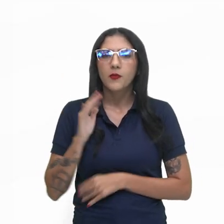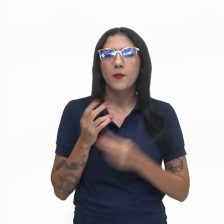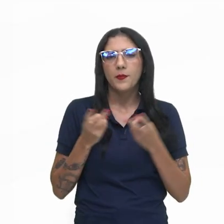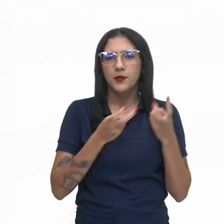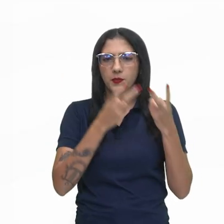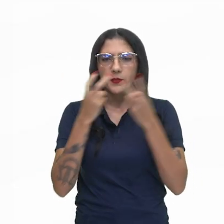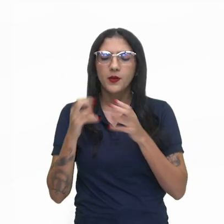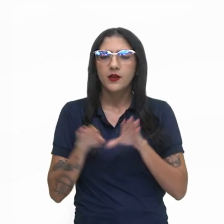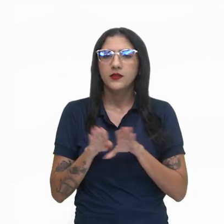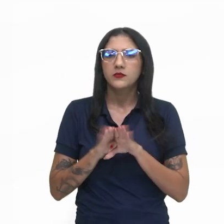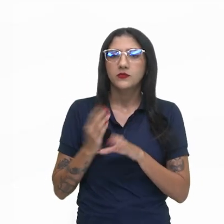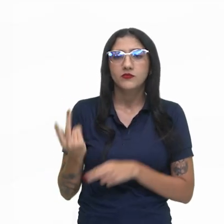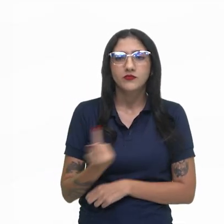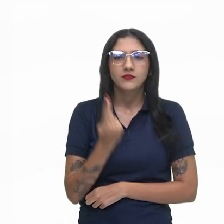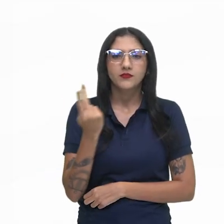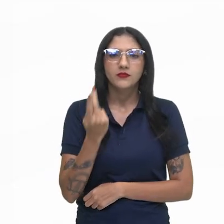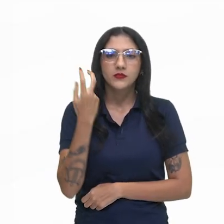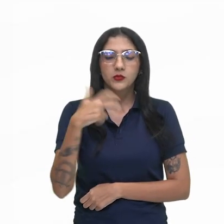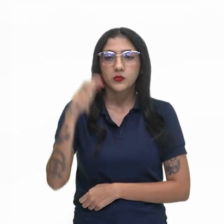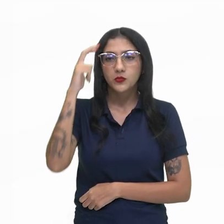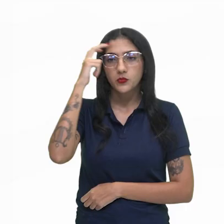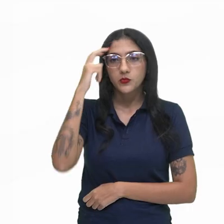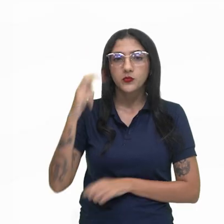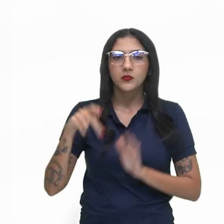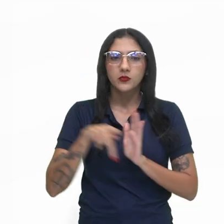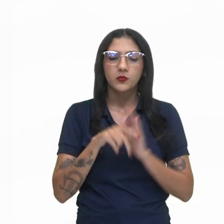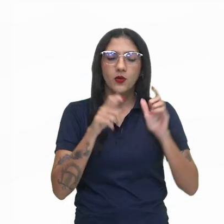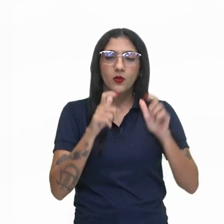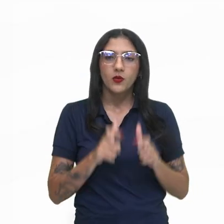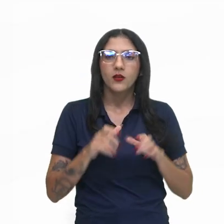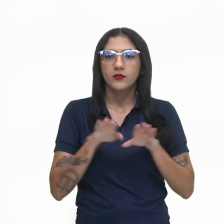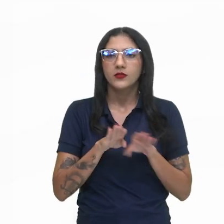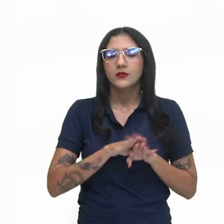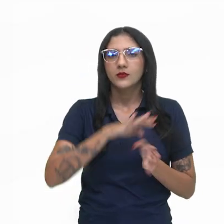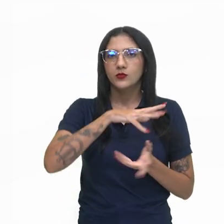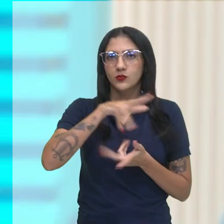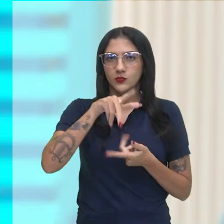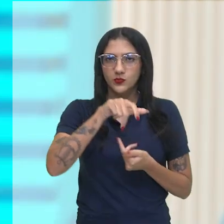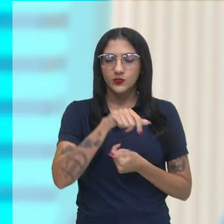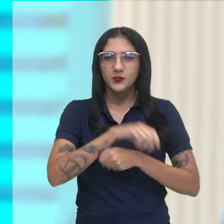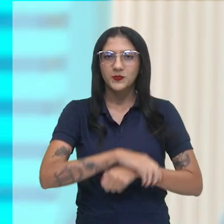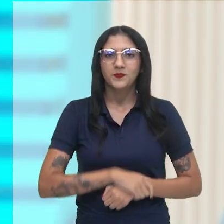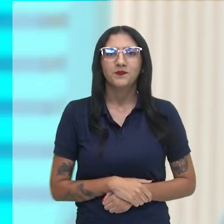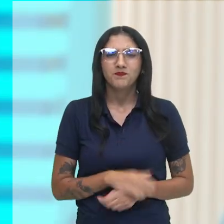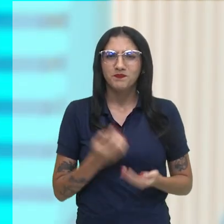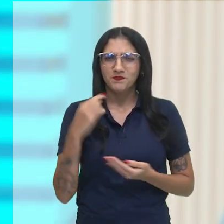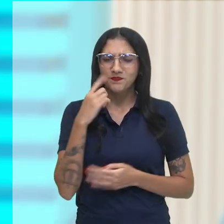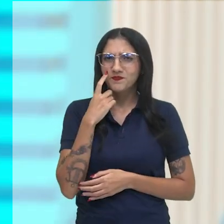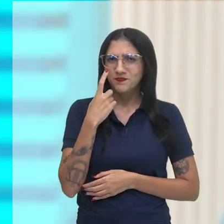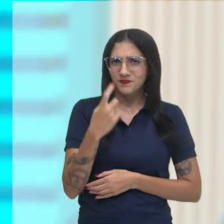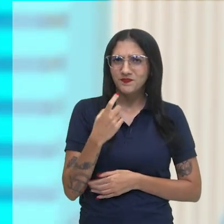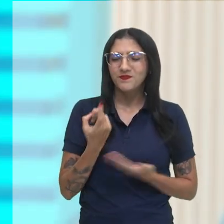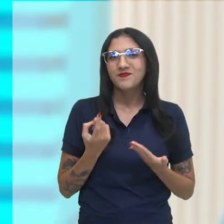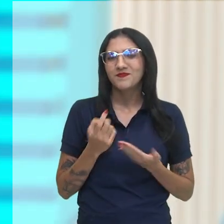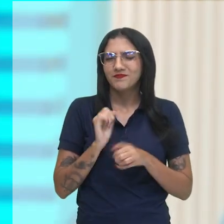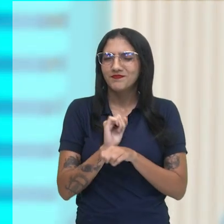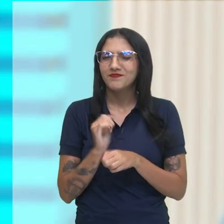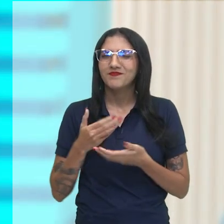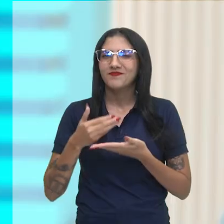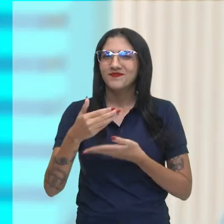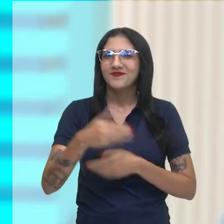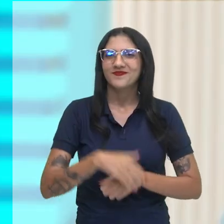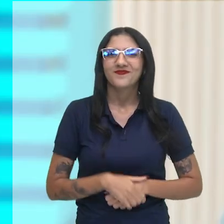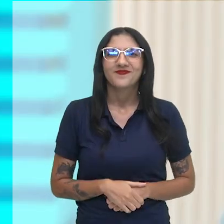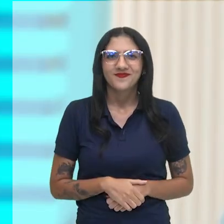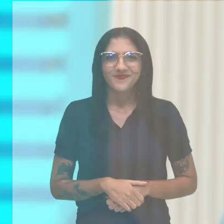apreciação e valorização da cultura local e global. Ficou interessado aí na aula? Então aguenta aí que ela já vai